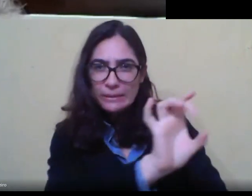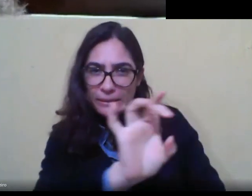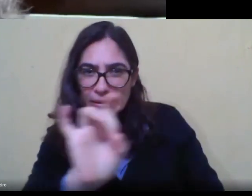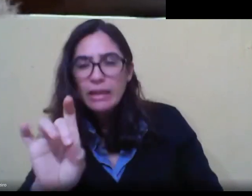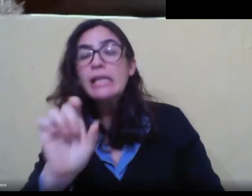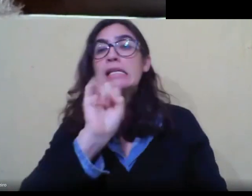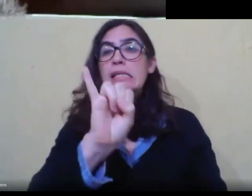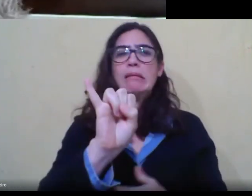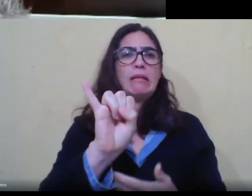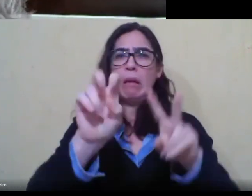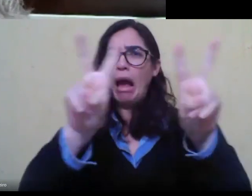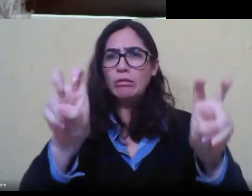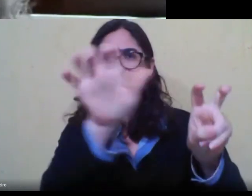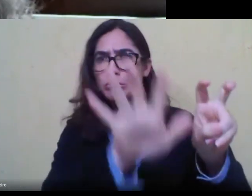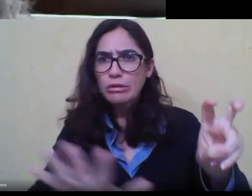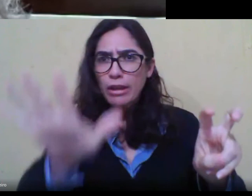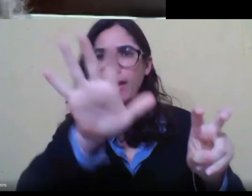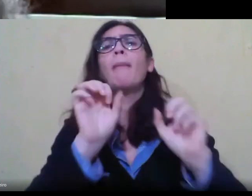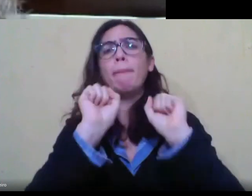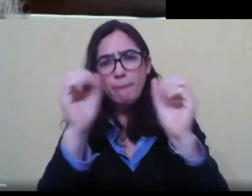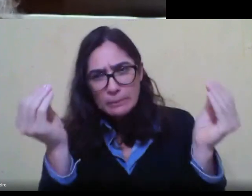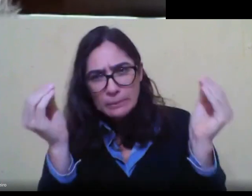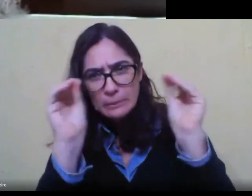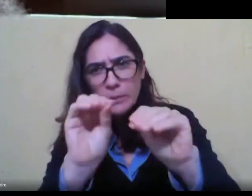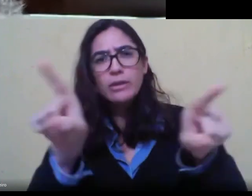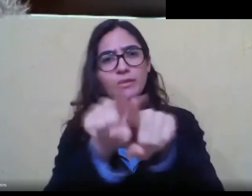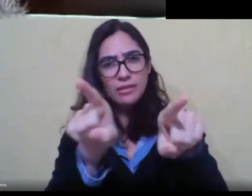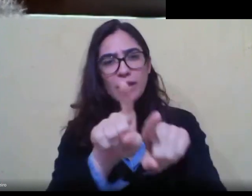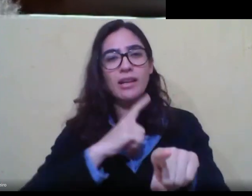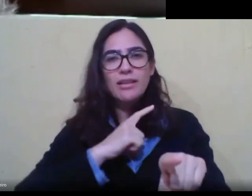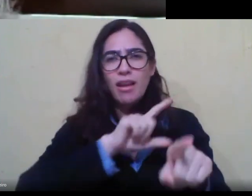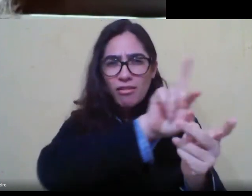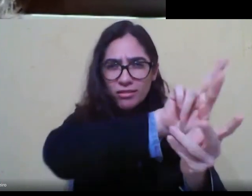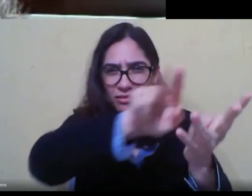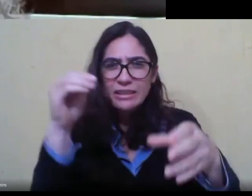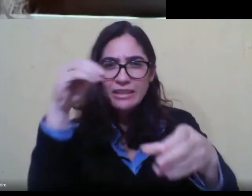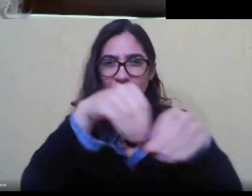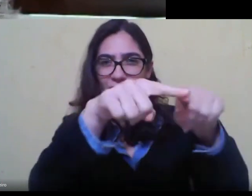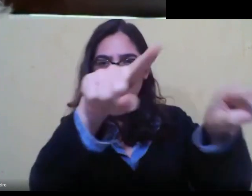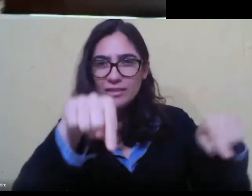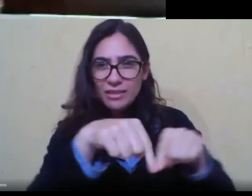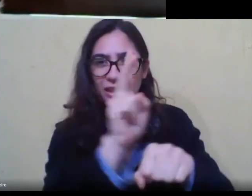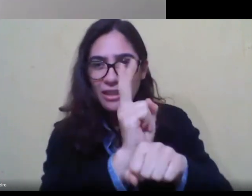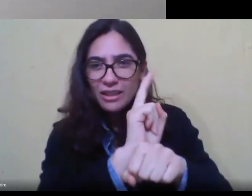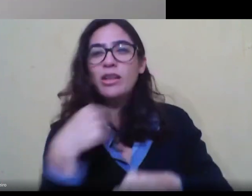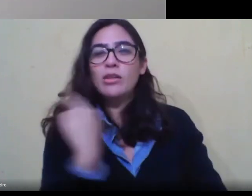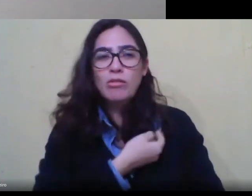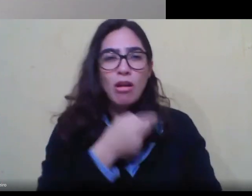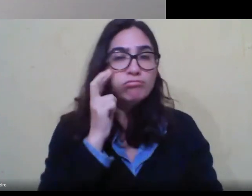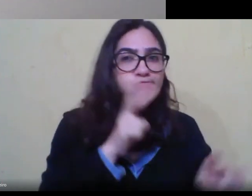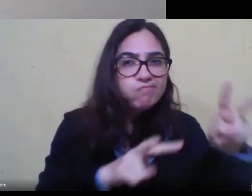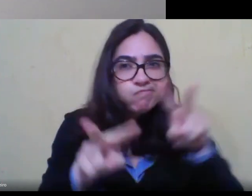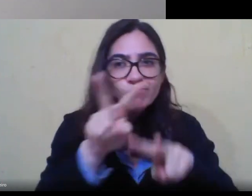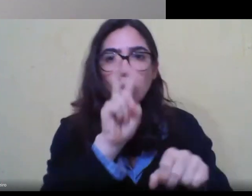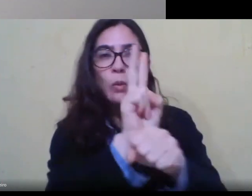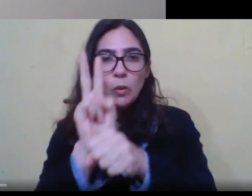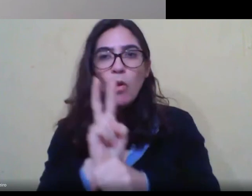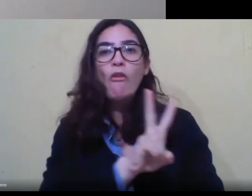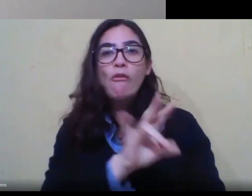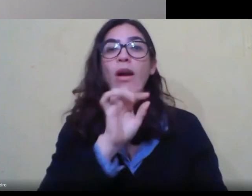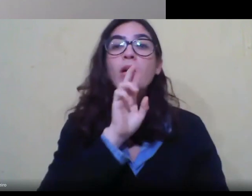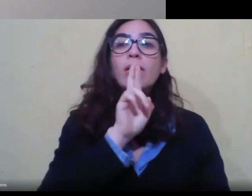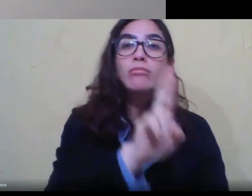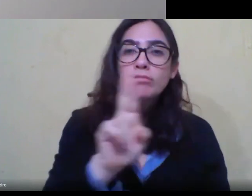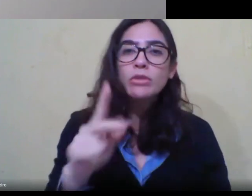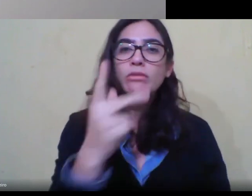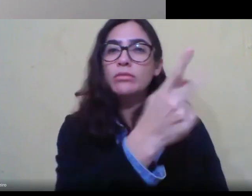gente está monitorando o tempo inteiro, a gente vai continuar respondendo lá as questões. E a gente vai lançar, gente, tem mais dois